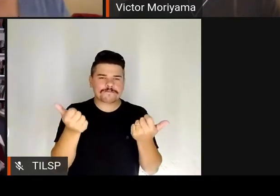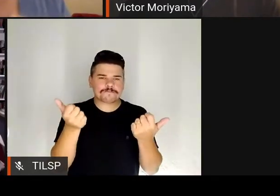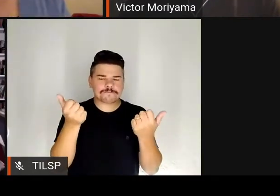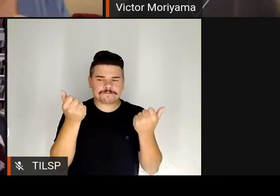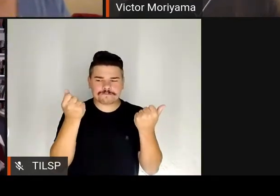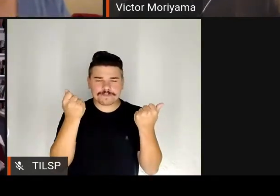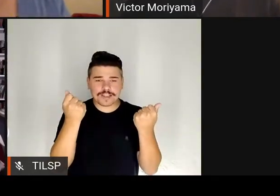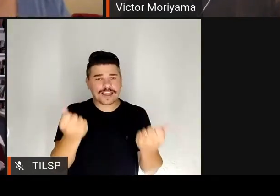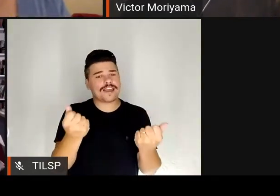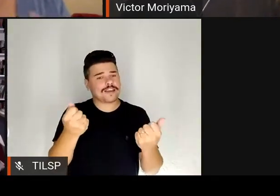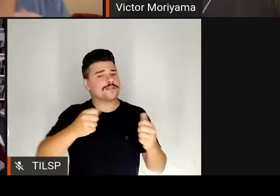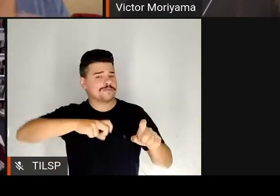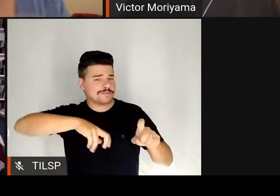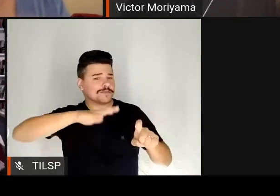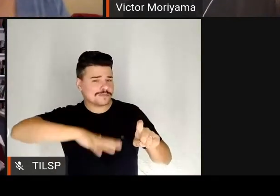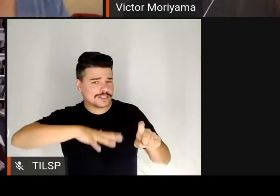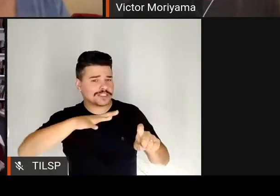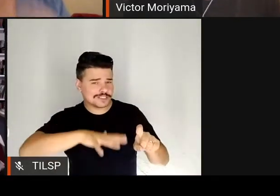mítico mesmo, né,